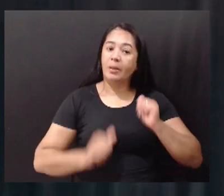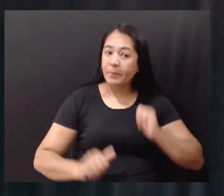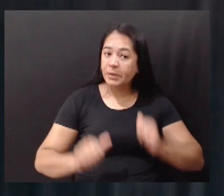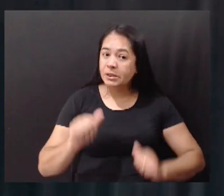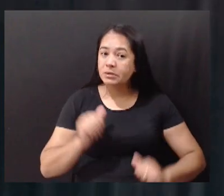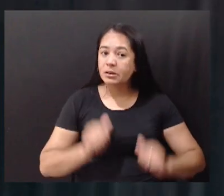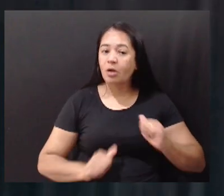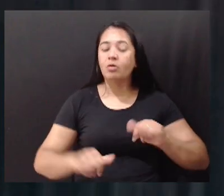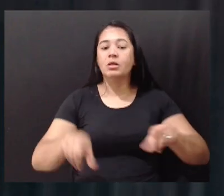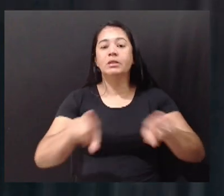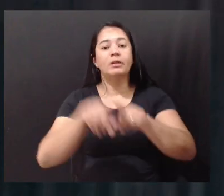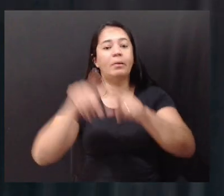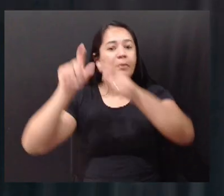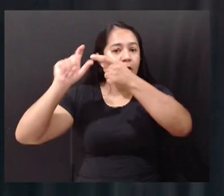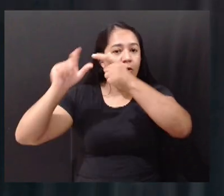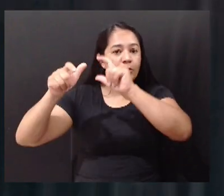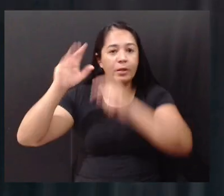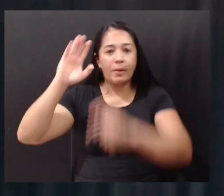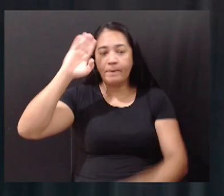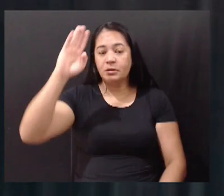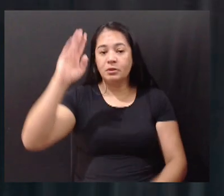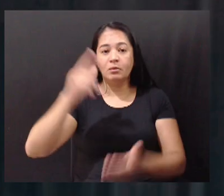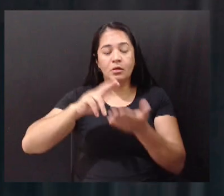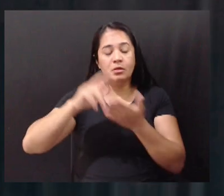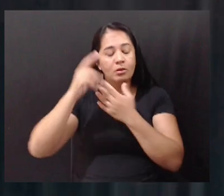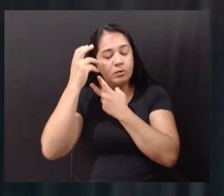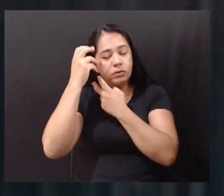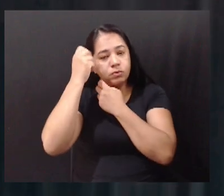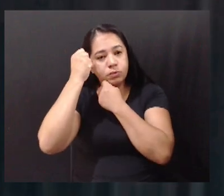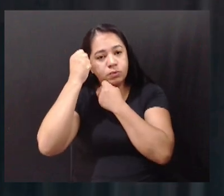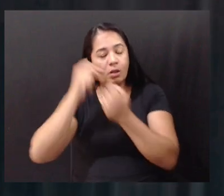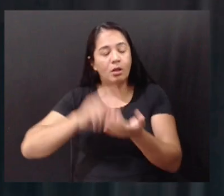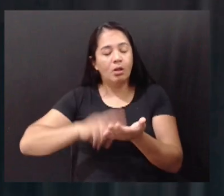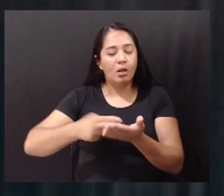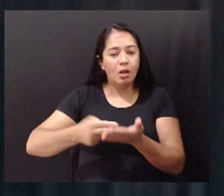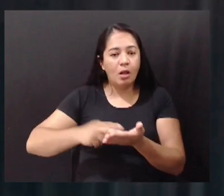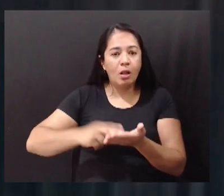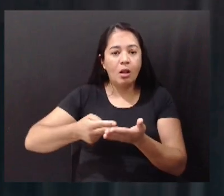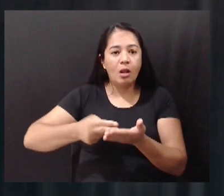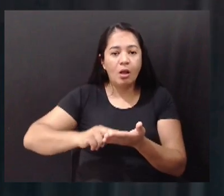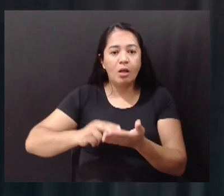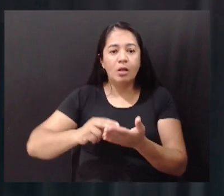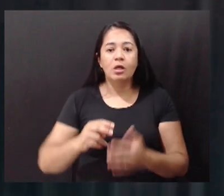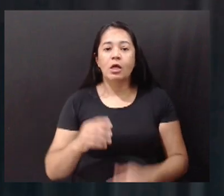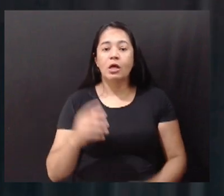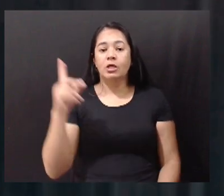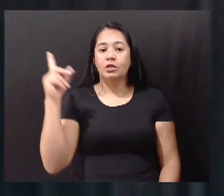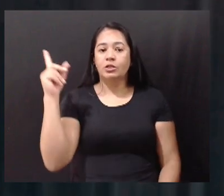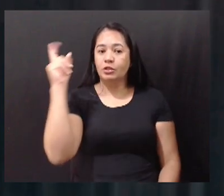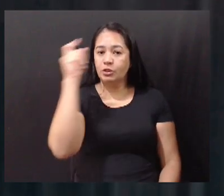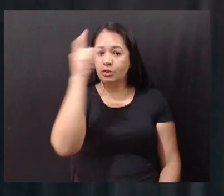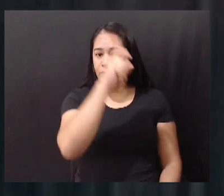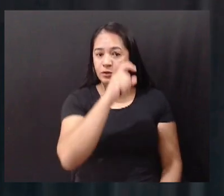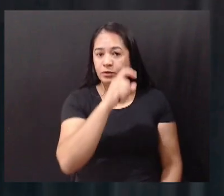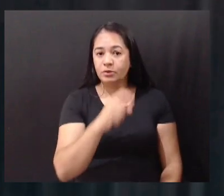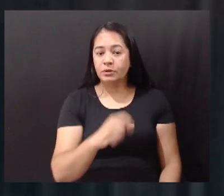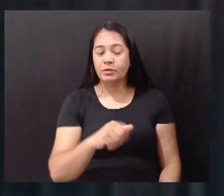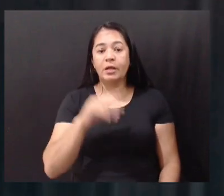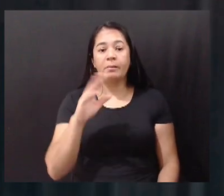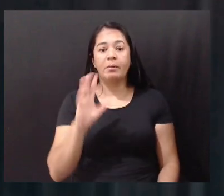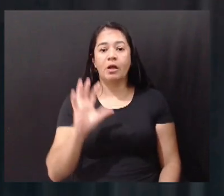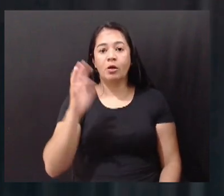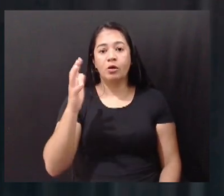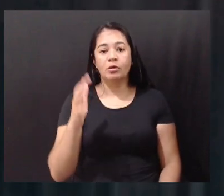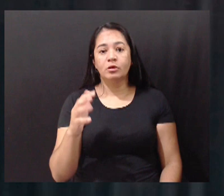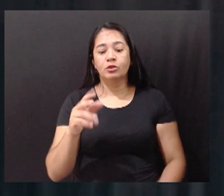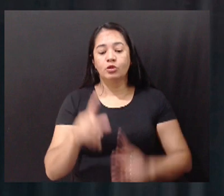transtornos, principalmente do sono. Então a insônia, qualquer dificuldade relacionada ao sono tem sido muito mais frequente na população